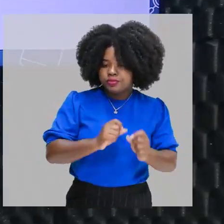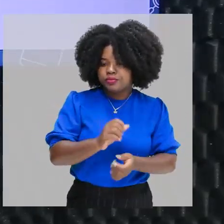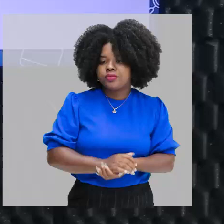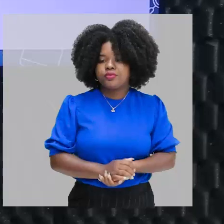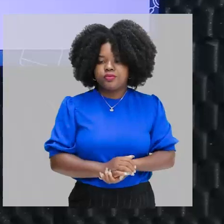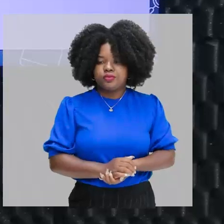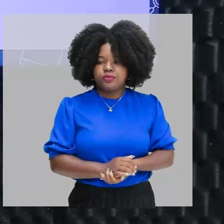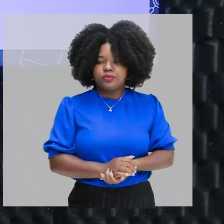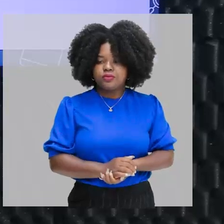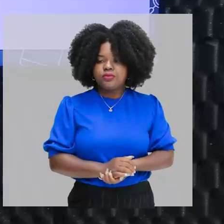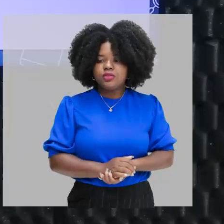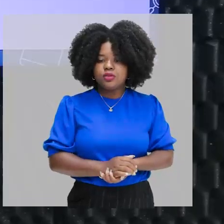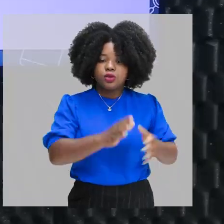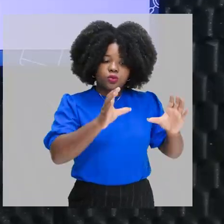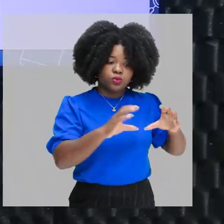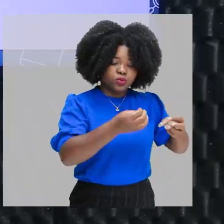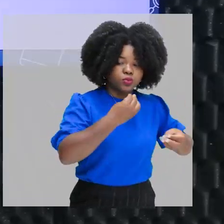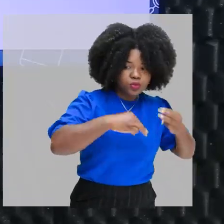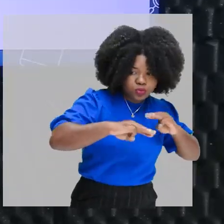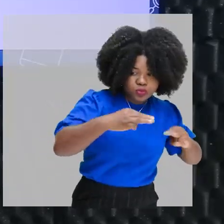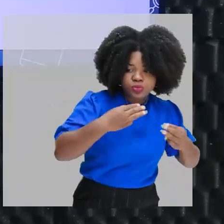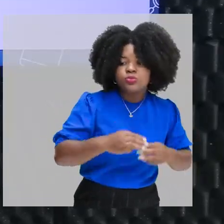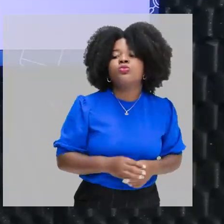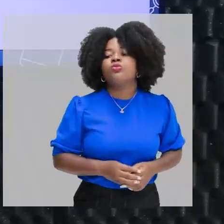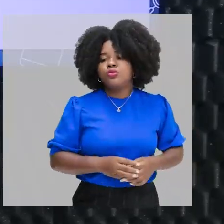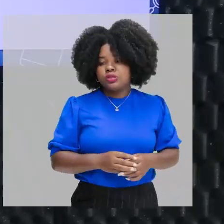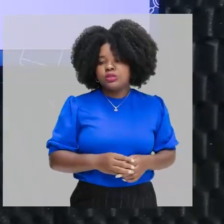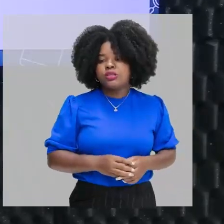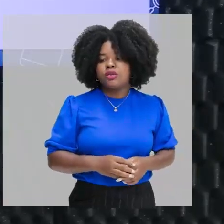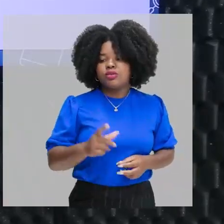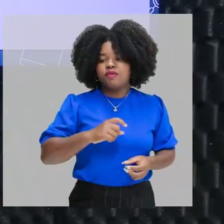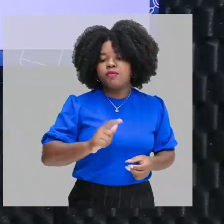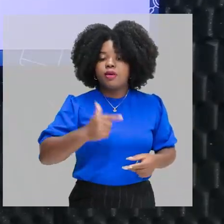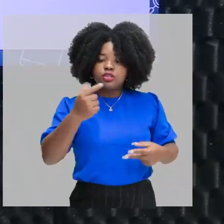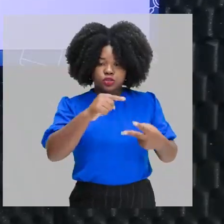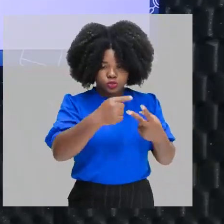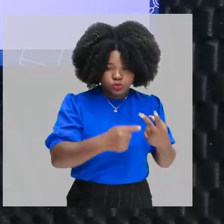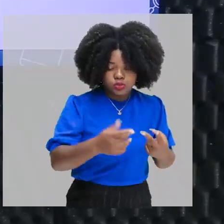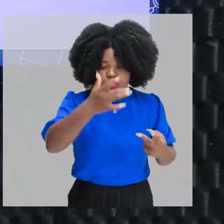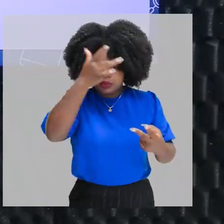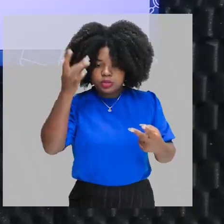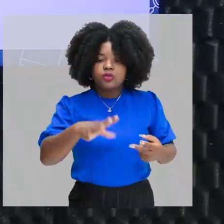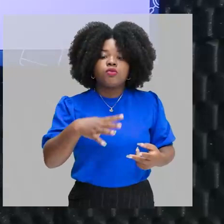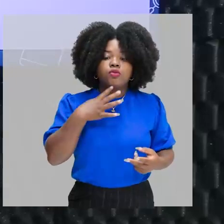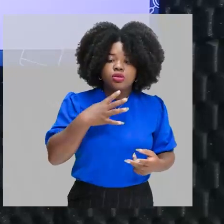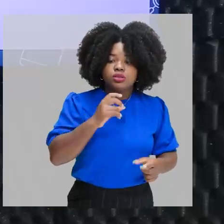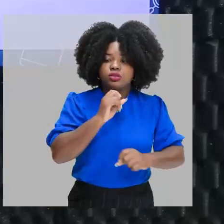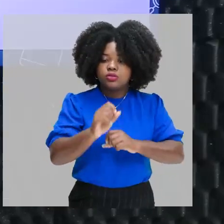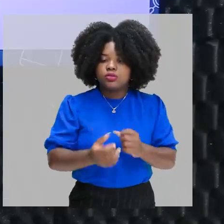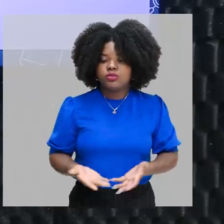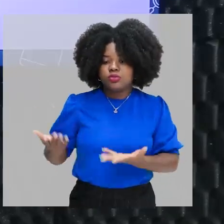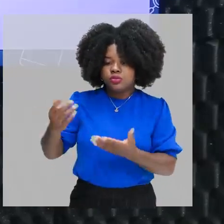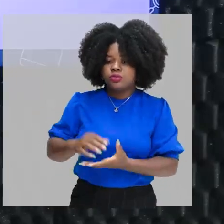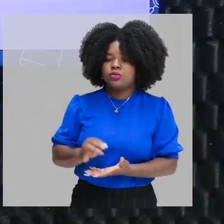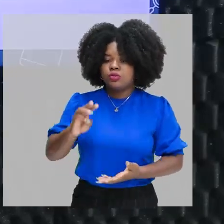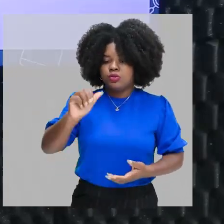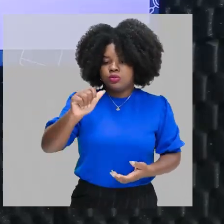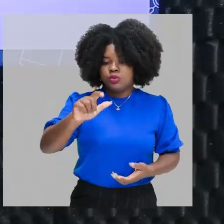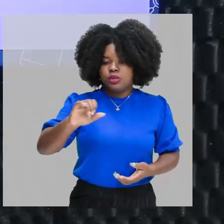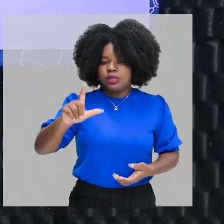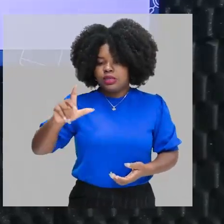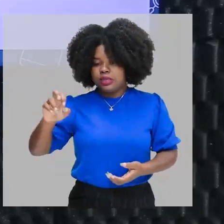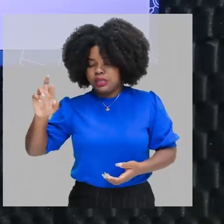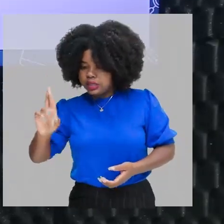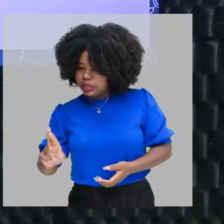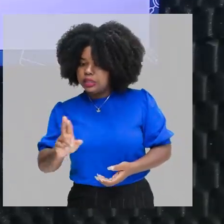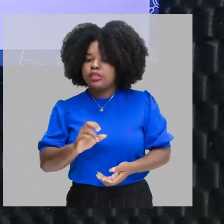essa parte da banda que ele integrou. Era ele e mais duas pessoas, tá? Também ficou conhecido como The Wailers apenas, e